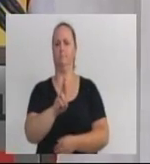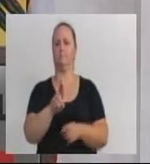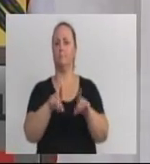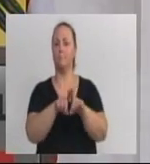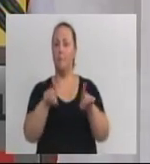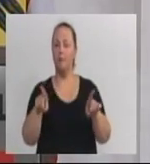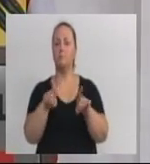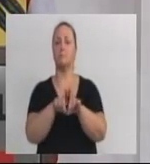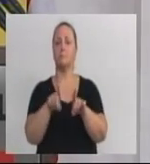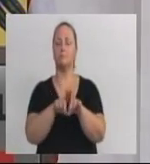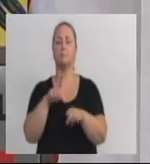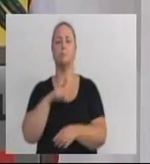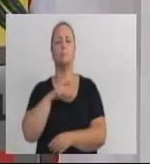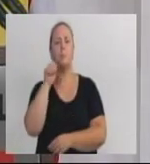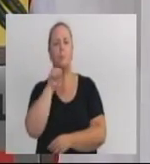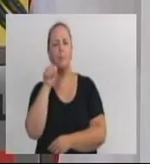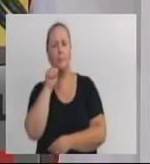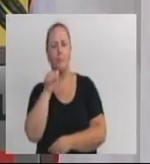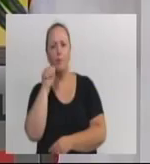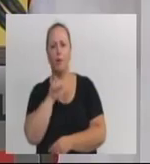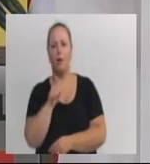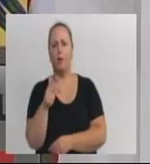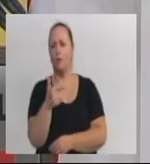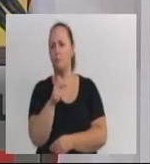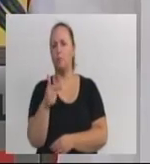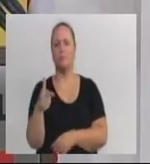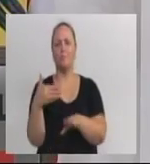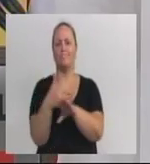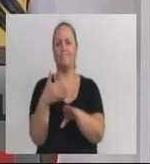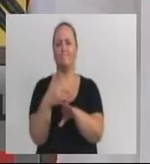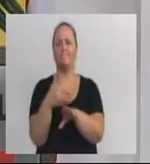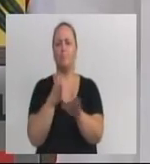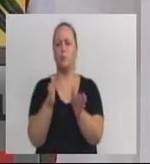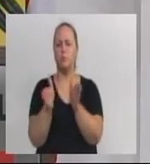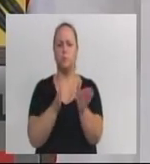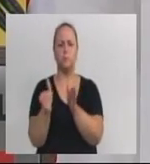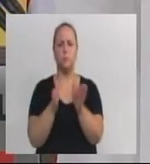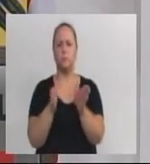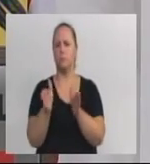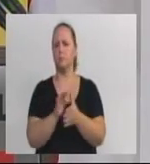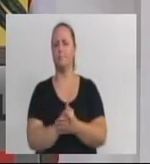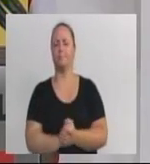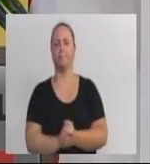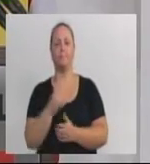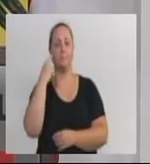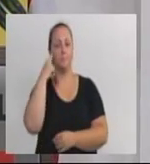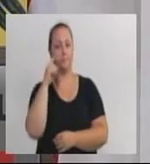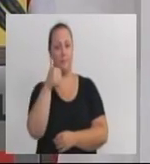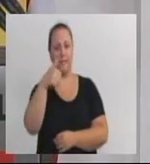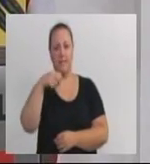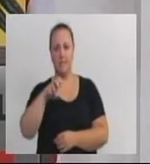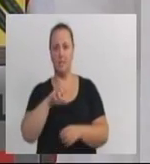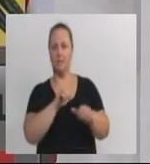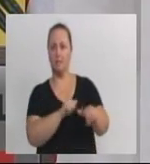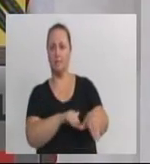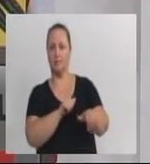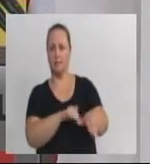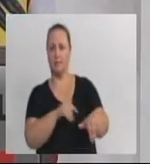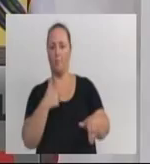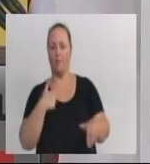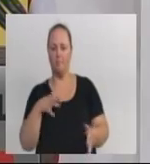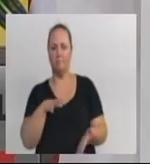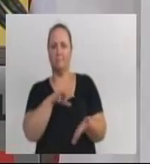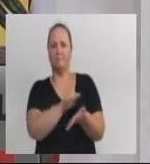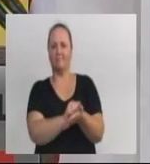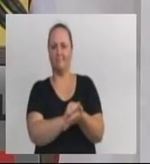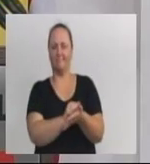também mulheres que não têm acesso. No dia 15 de setembro, por exemplo, a minha inscrição foi feita